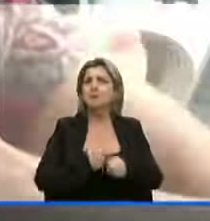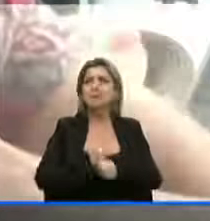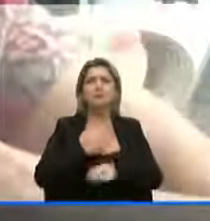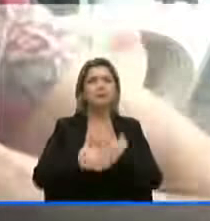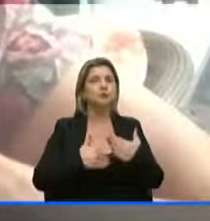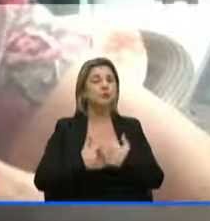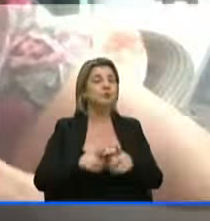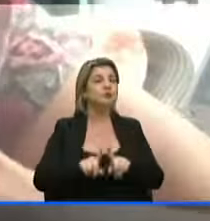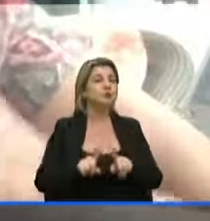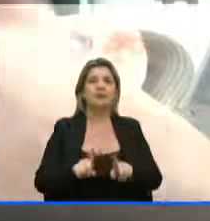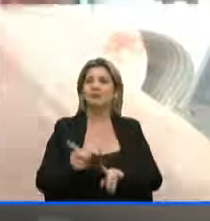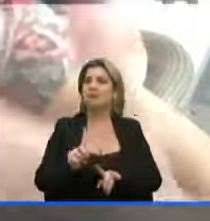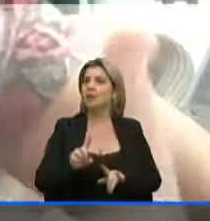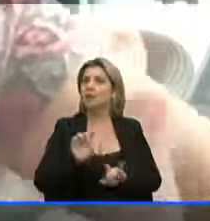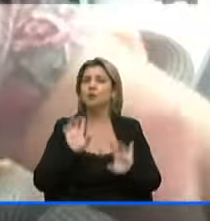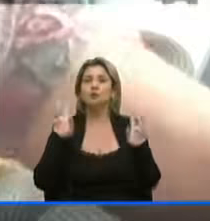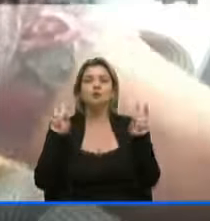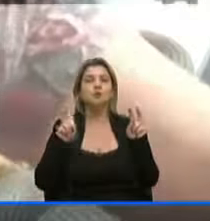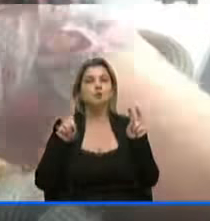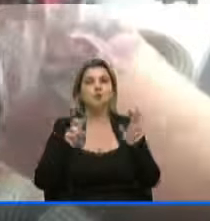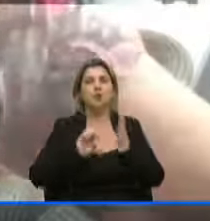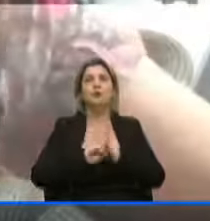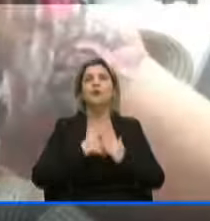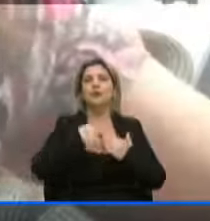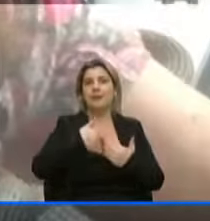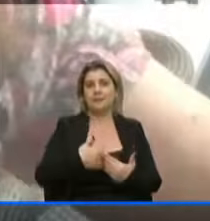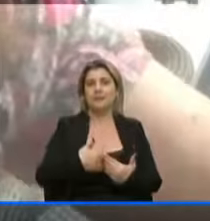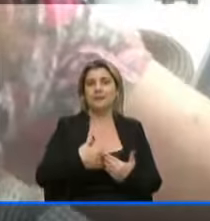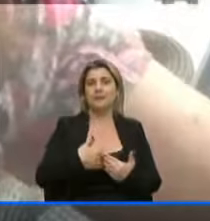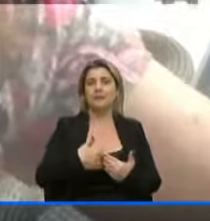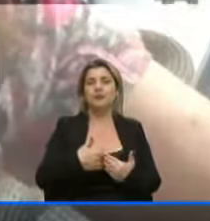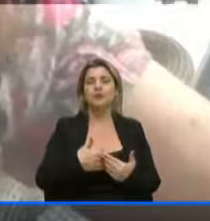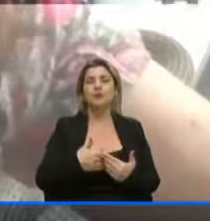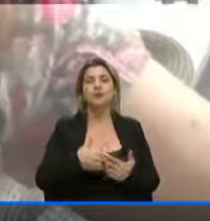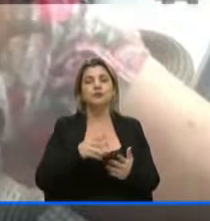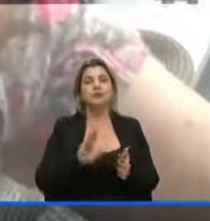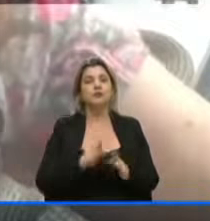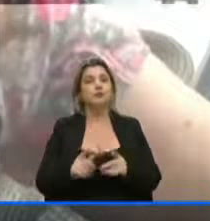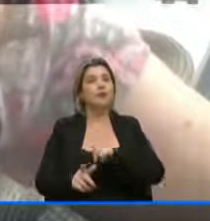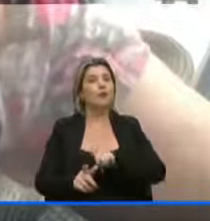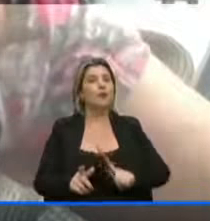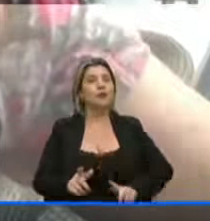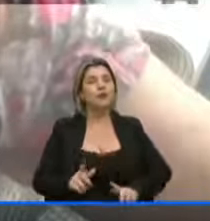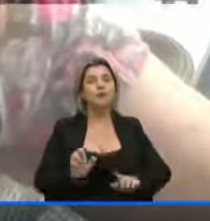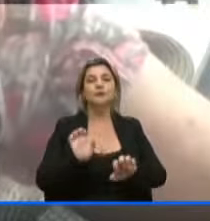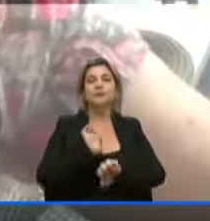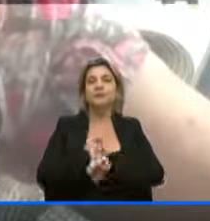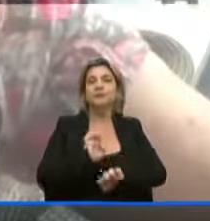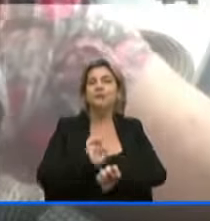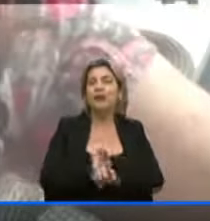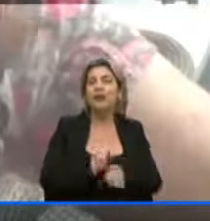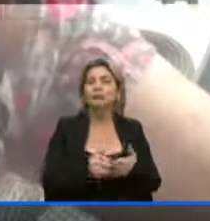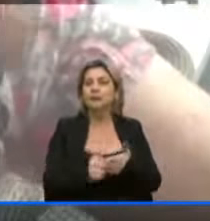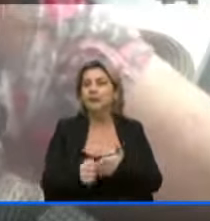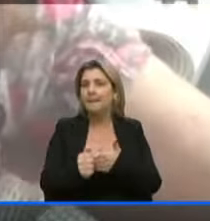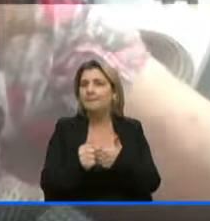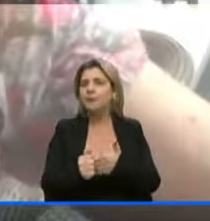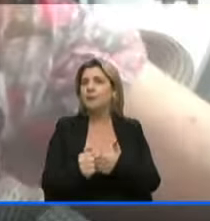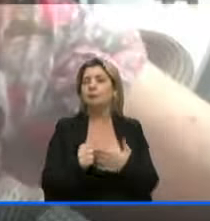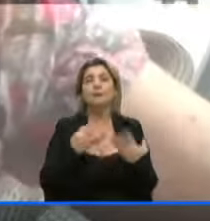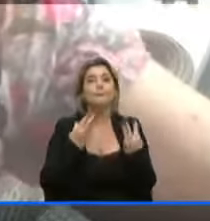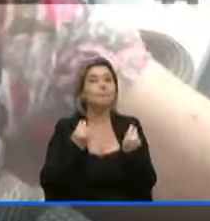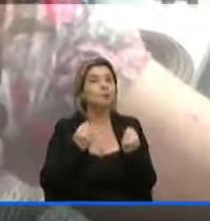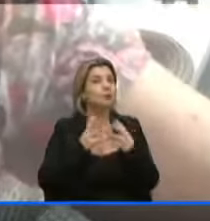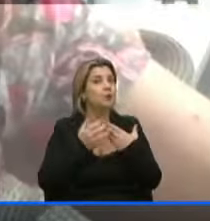como oposição, dizer que o calendário que o governo do estado encaminhou, ele tem muita razoabilidade, está muito aceito pelas